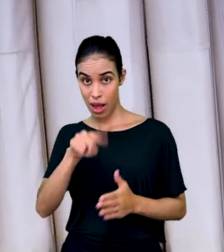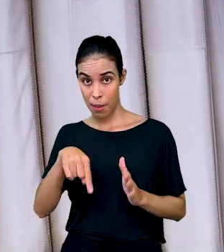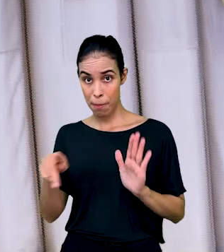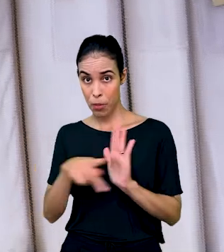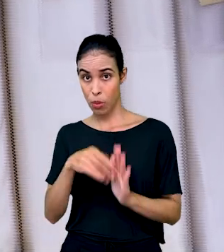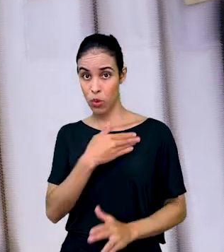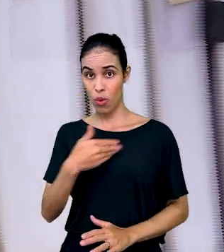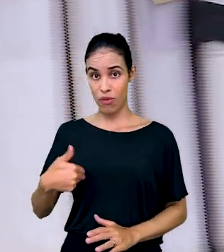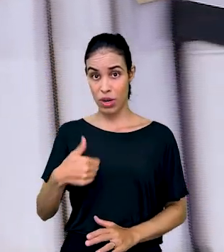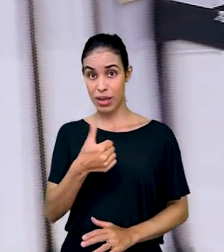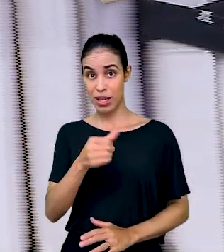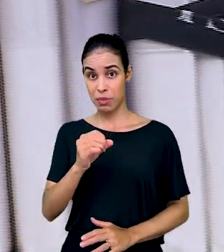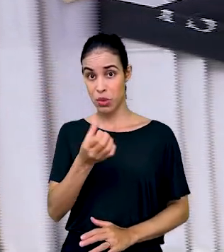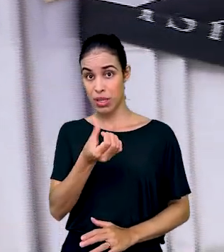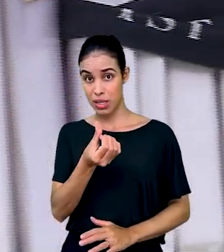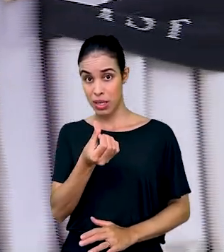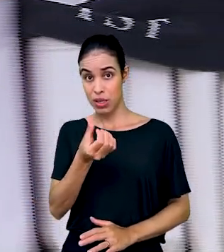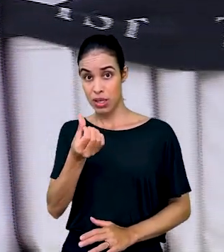Ao todo,